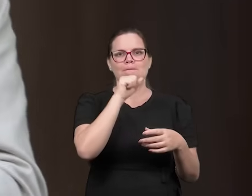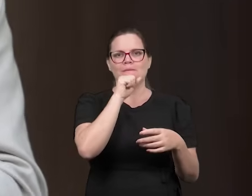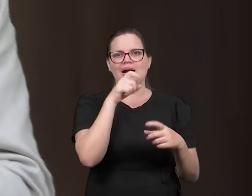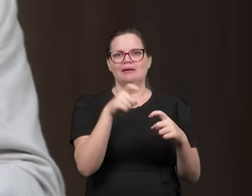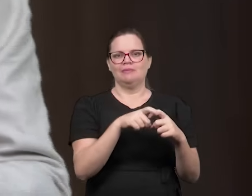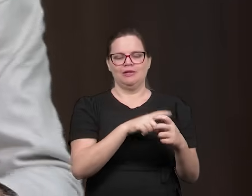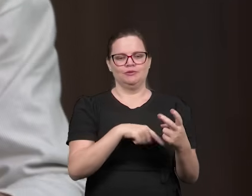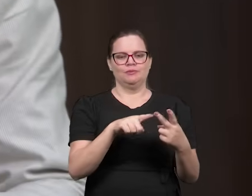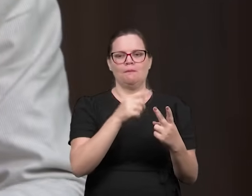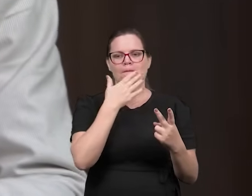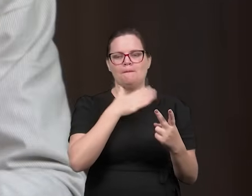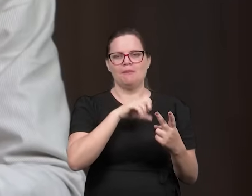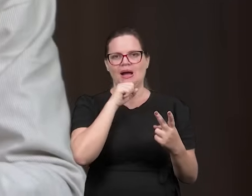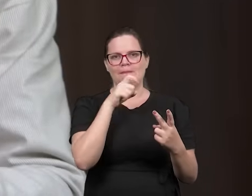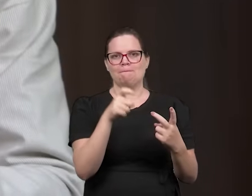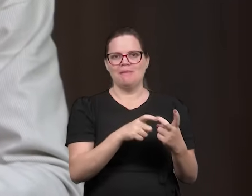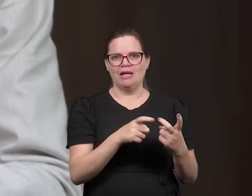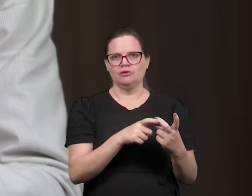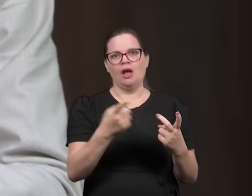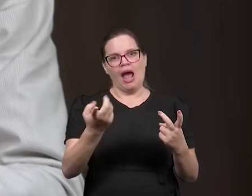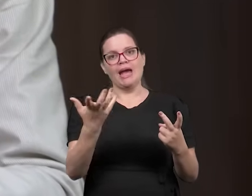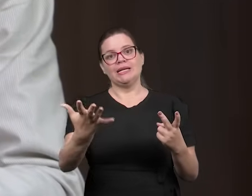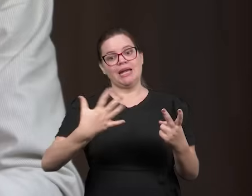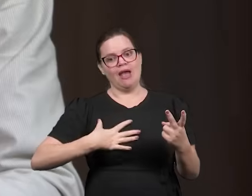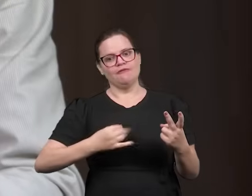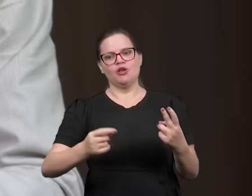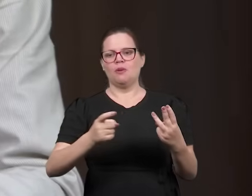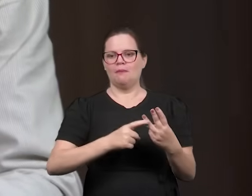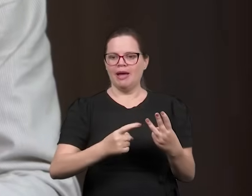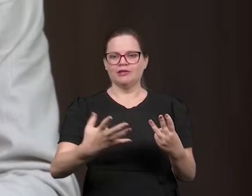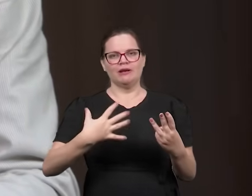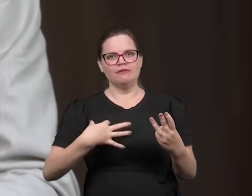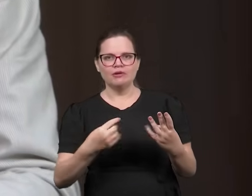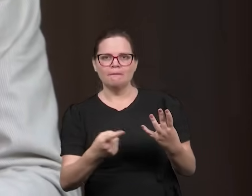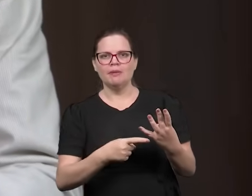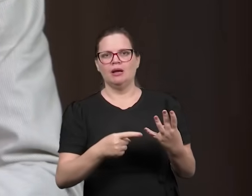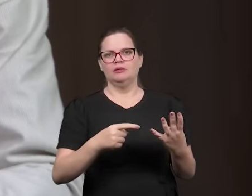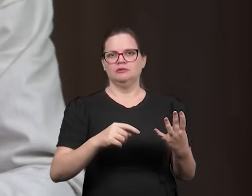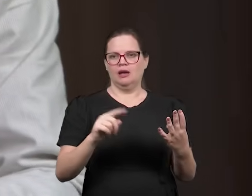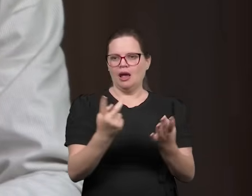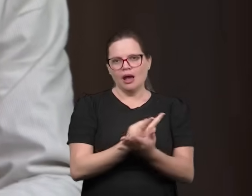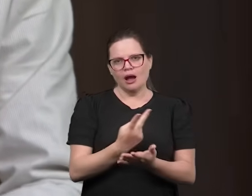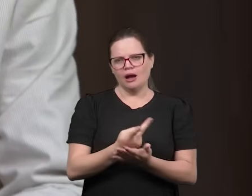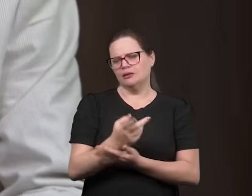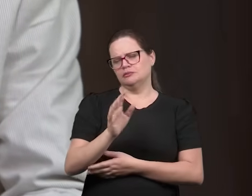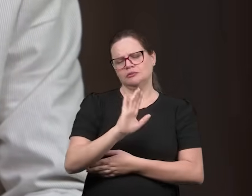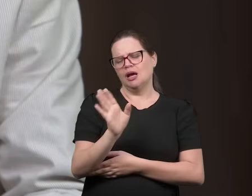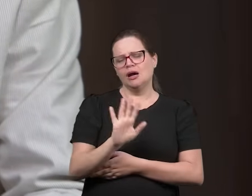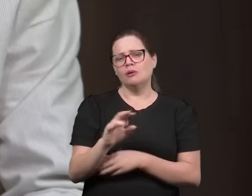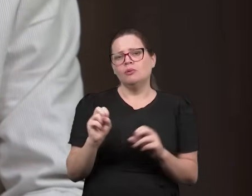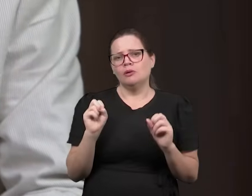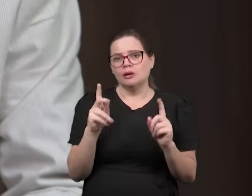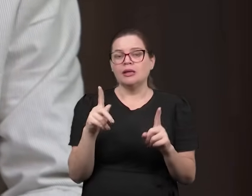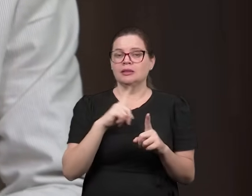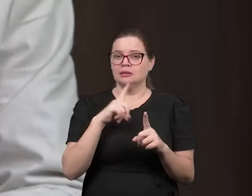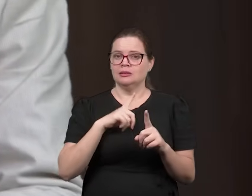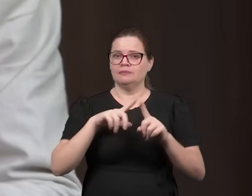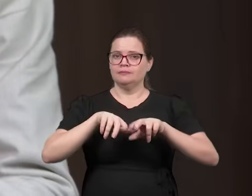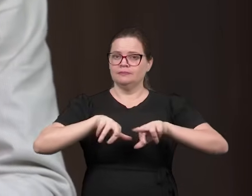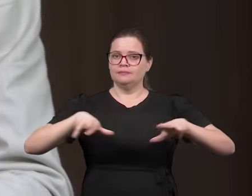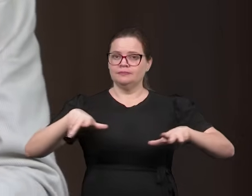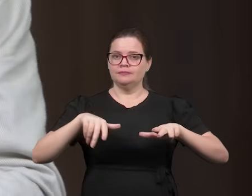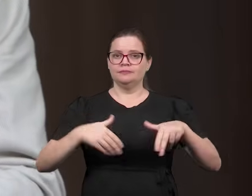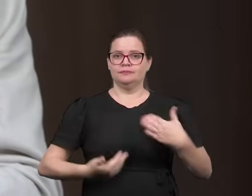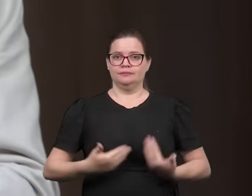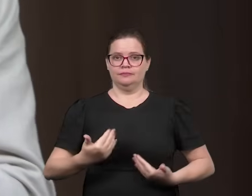a engenharia, ou para o direito, que não tem nada de errado. Isso é até bíblico também. Você vê vários servos na palavra que tinham